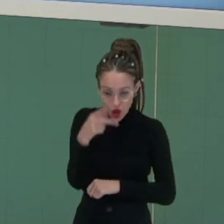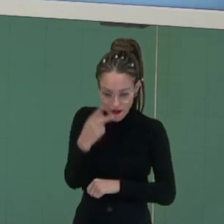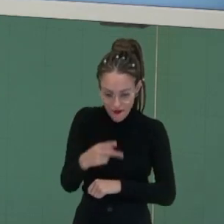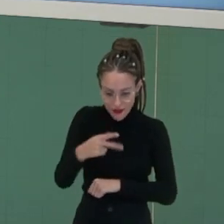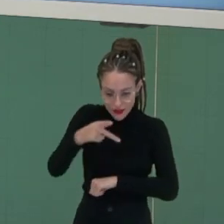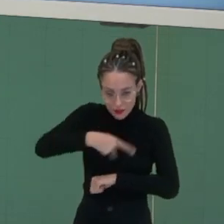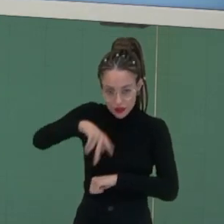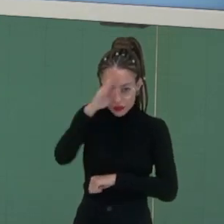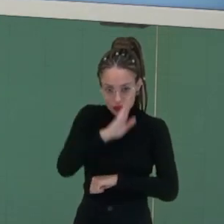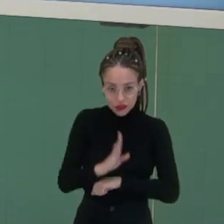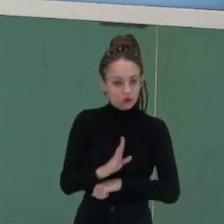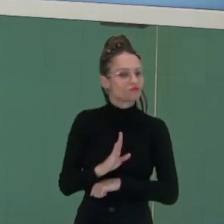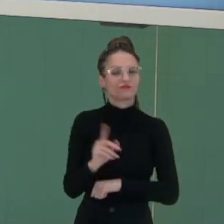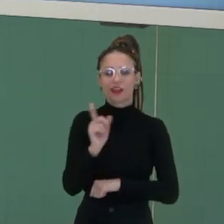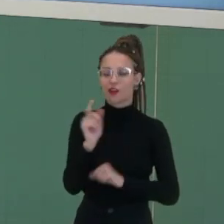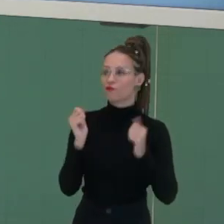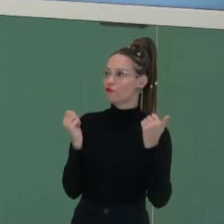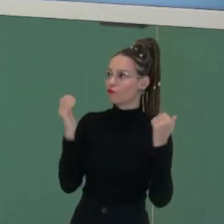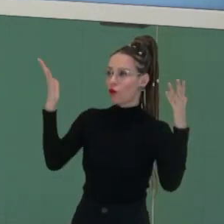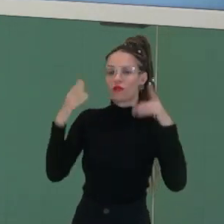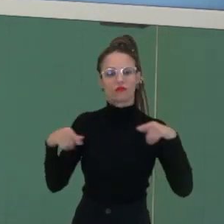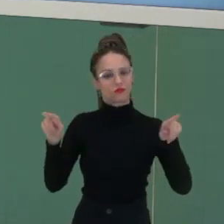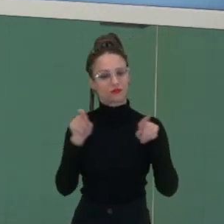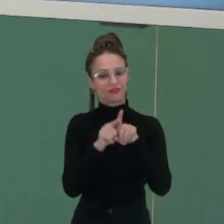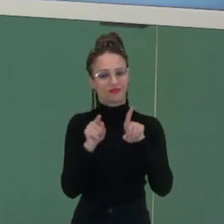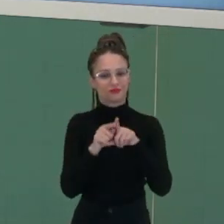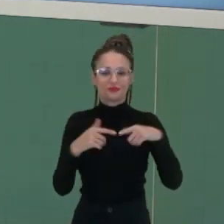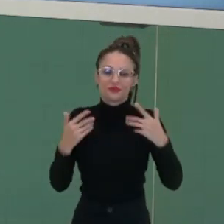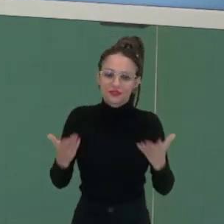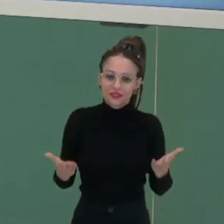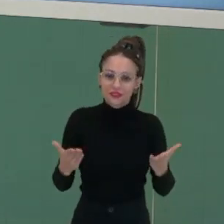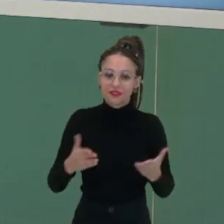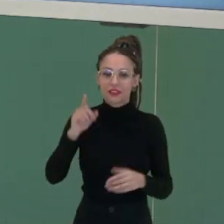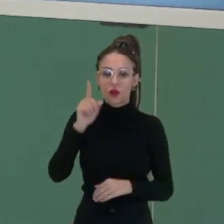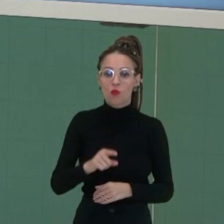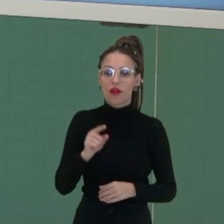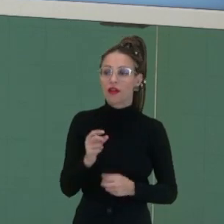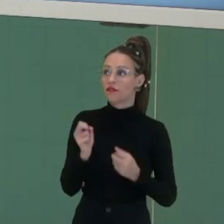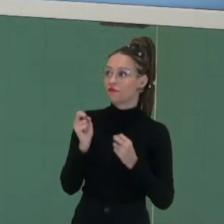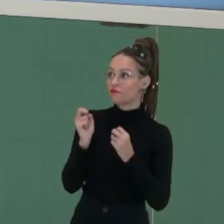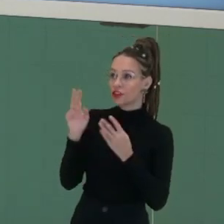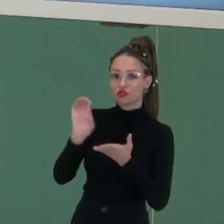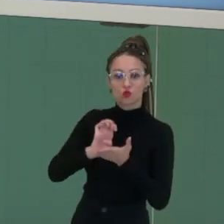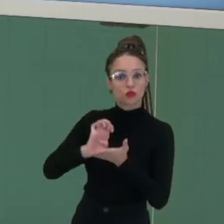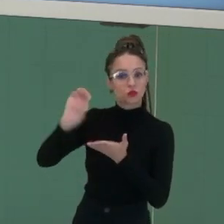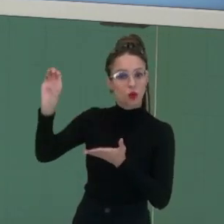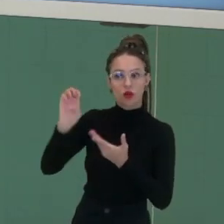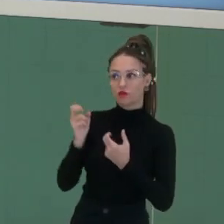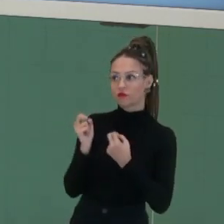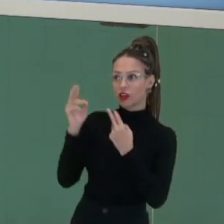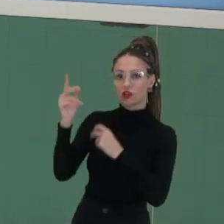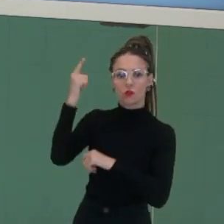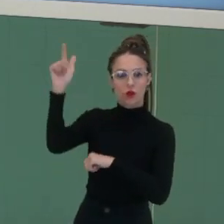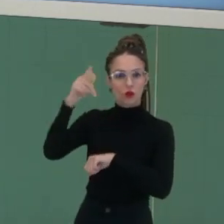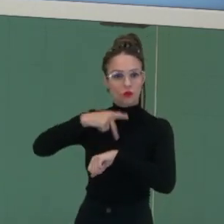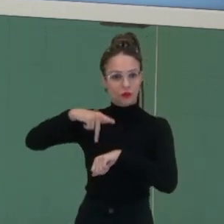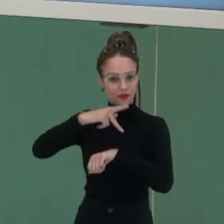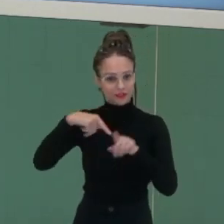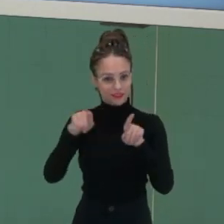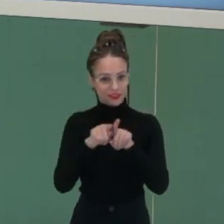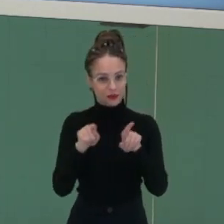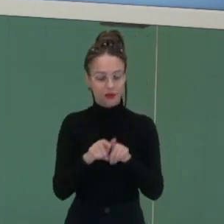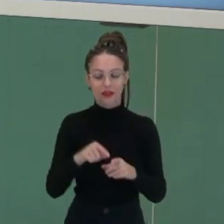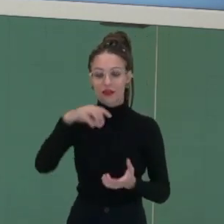do nosso país, portanto, né, eles são exportados para muitos outros países. Né?